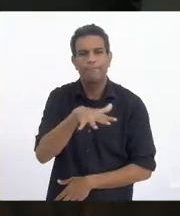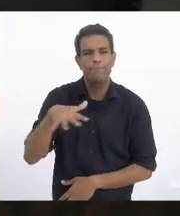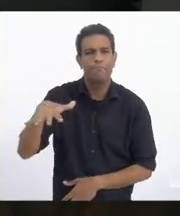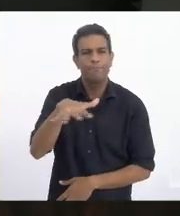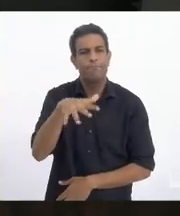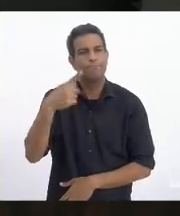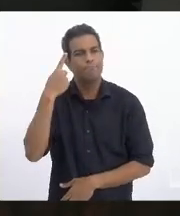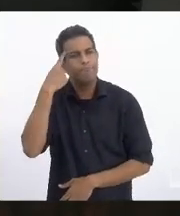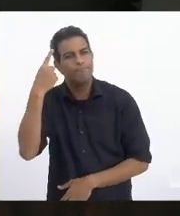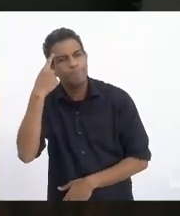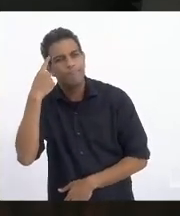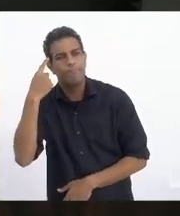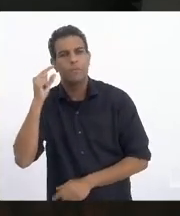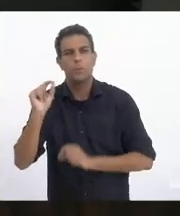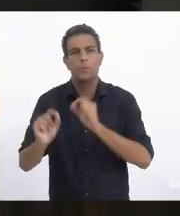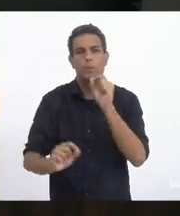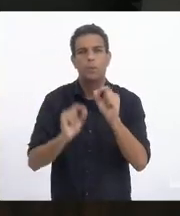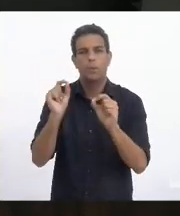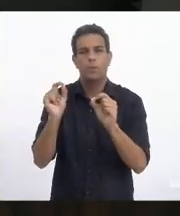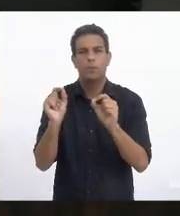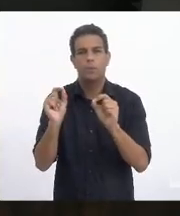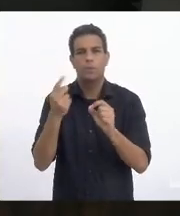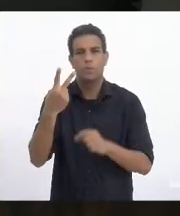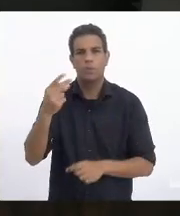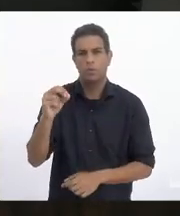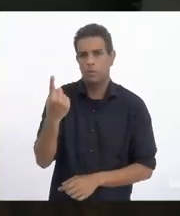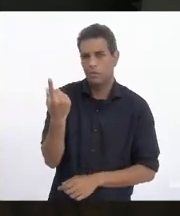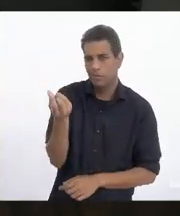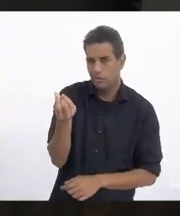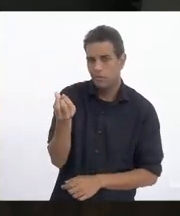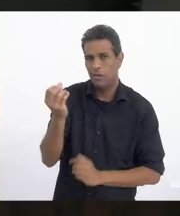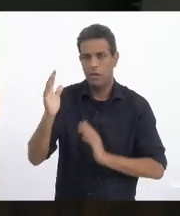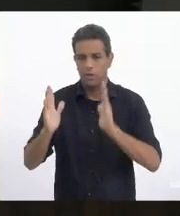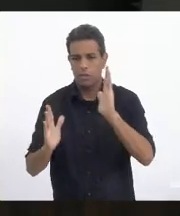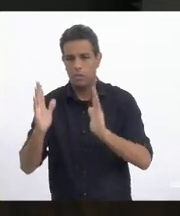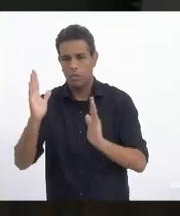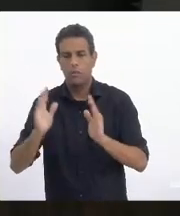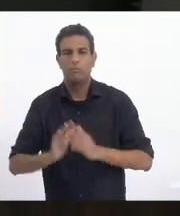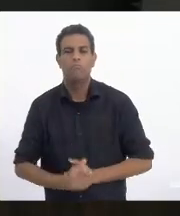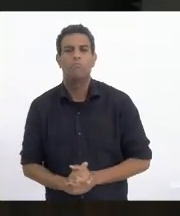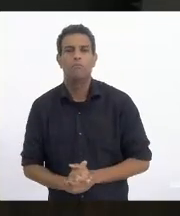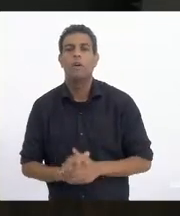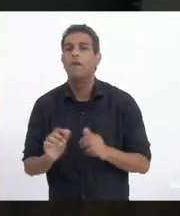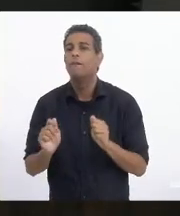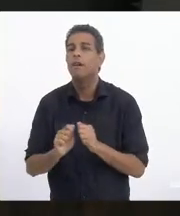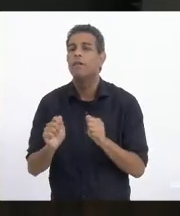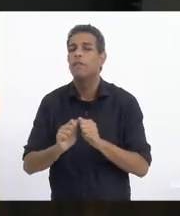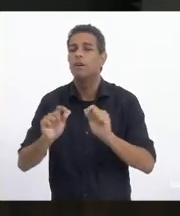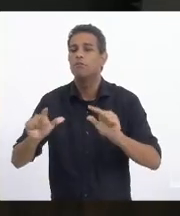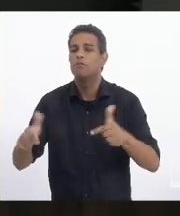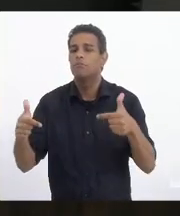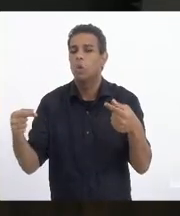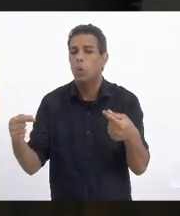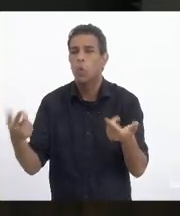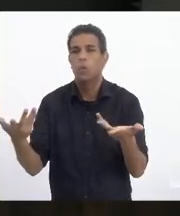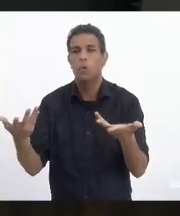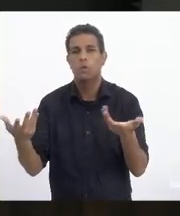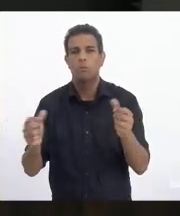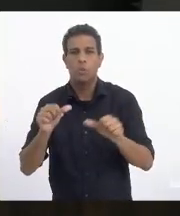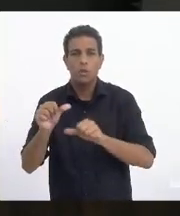no discurso de idos de 2016, é para fazer